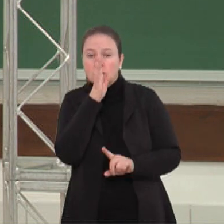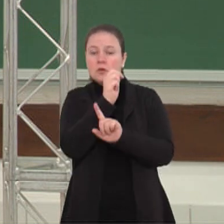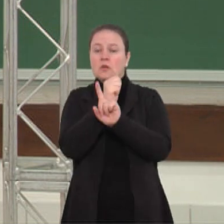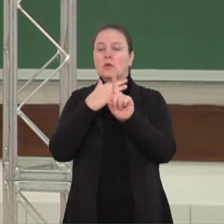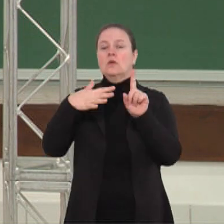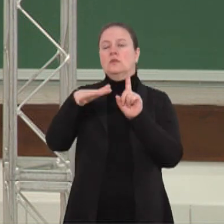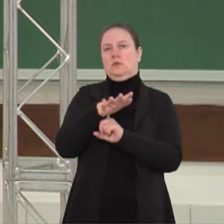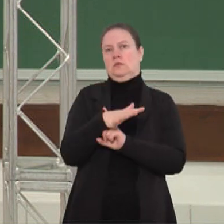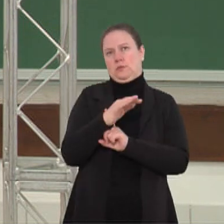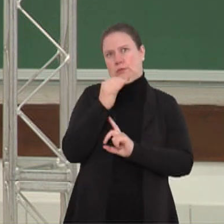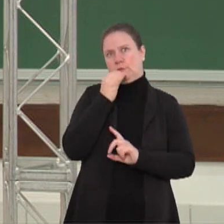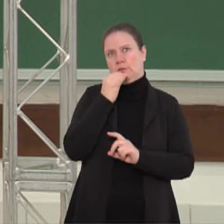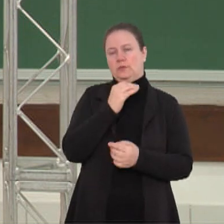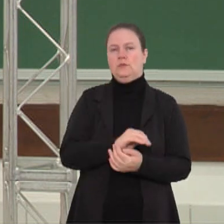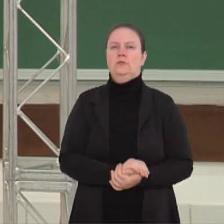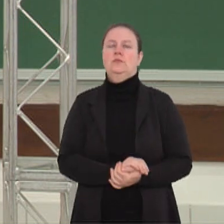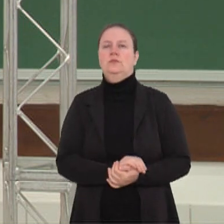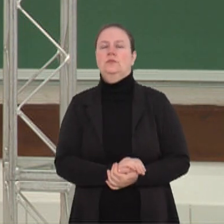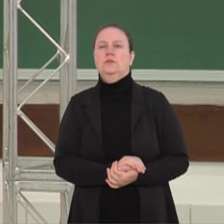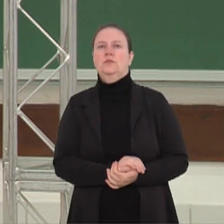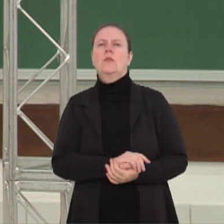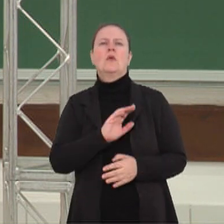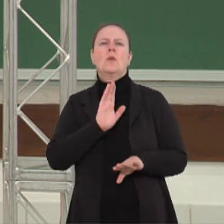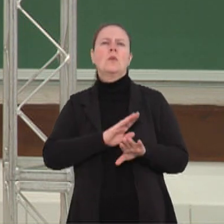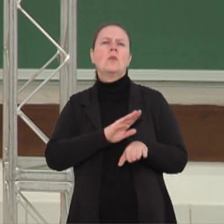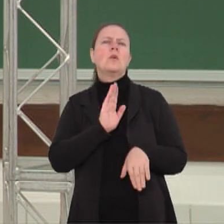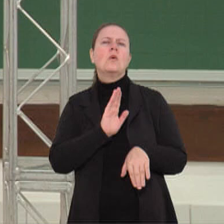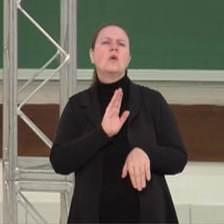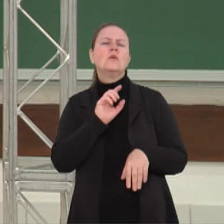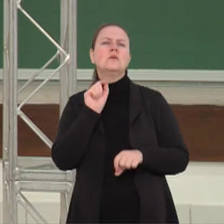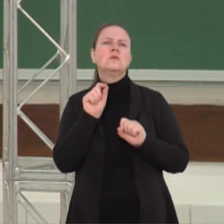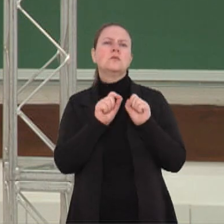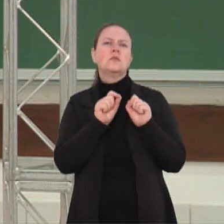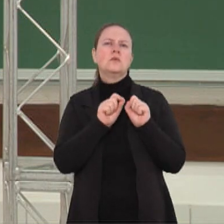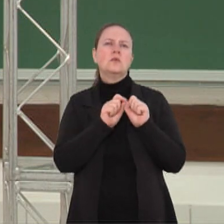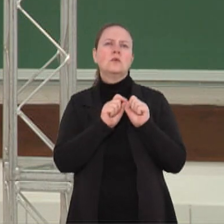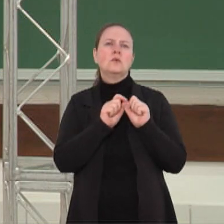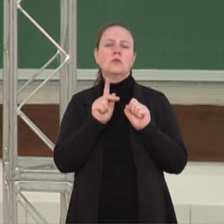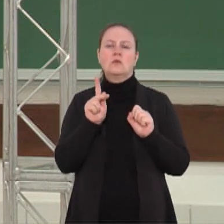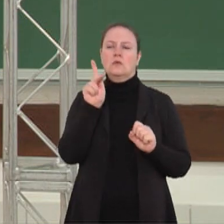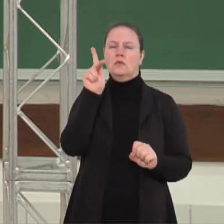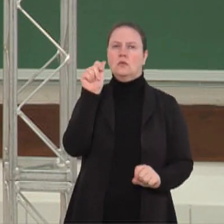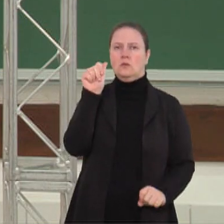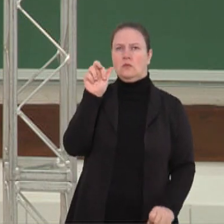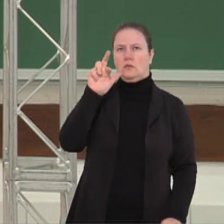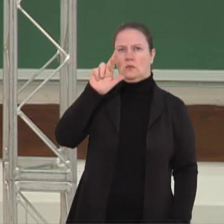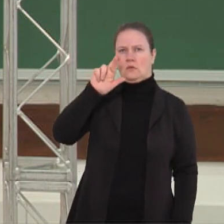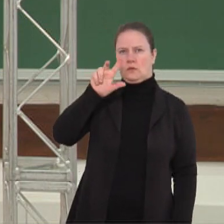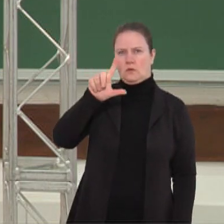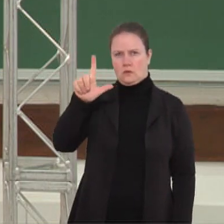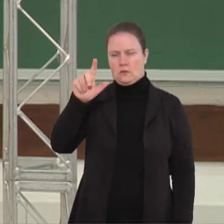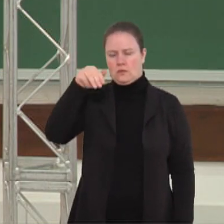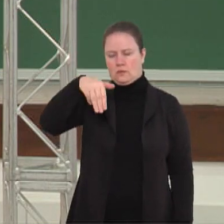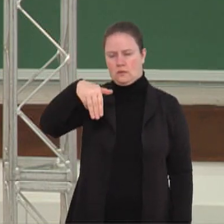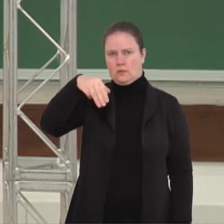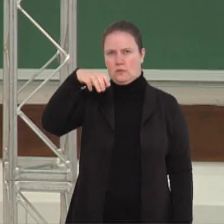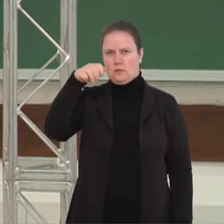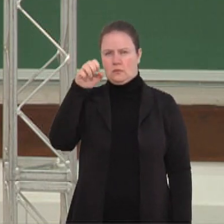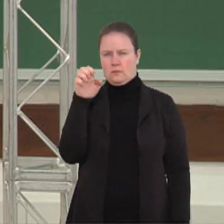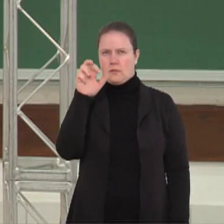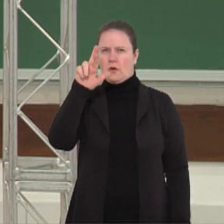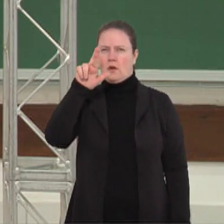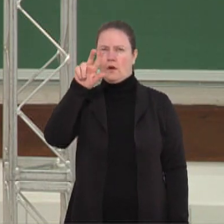sociedade. Quem mais fez esse conceito negativo foi o Karl Marx. De que maneira? De colocar